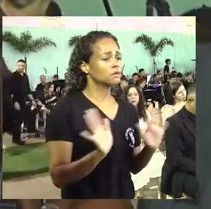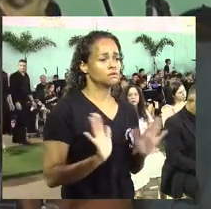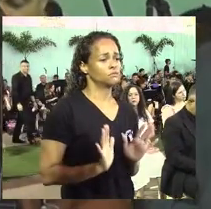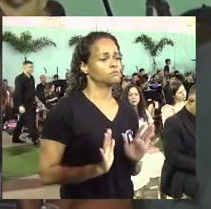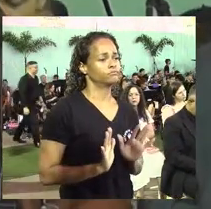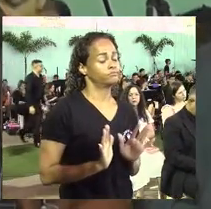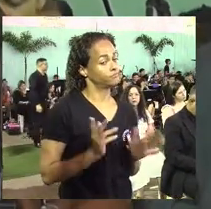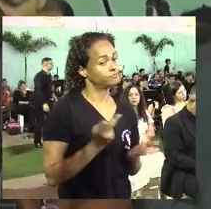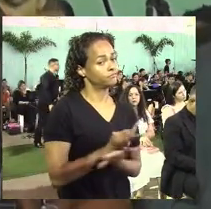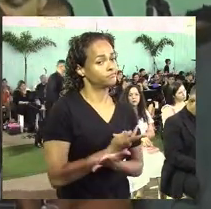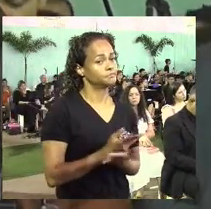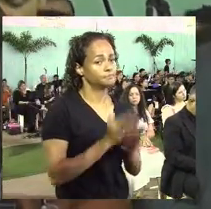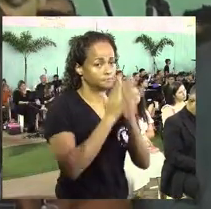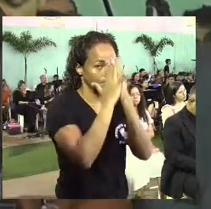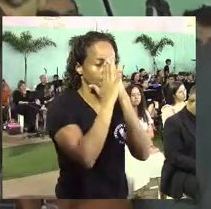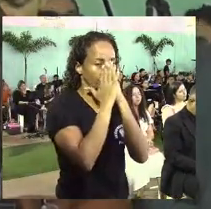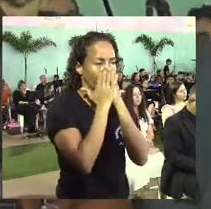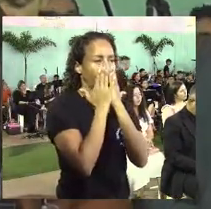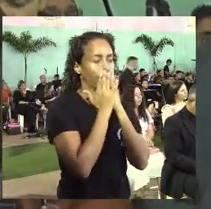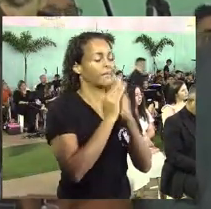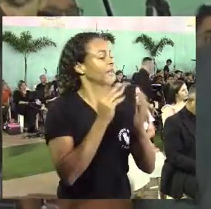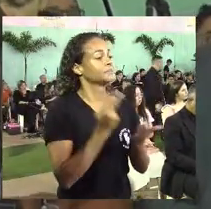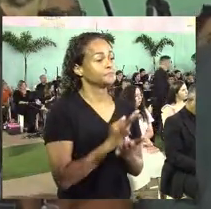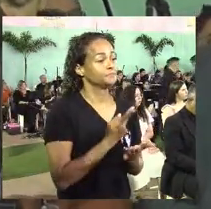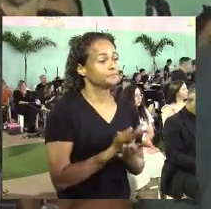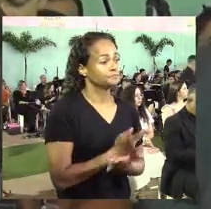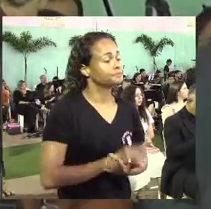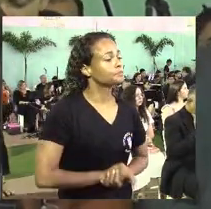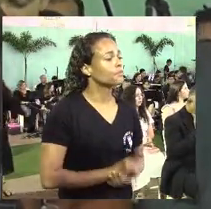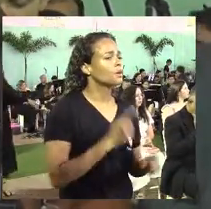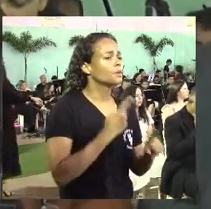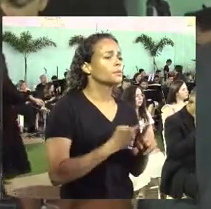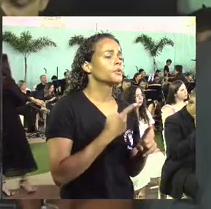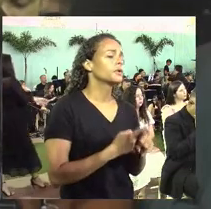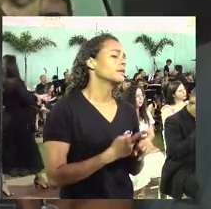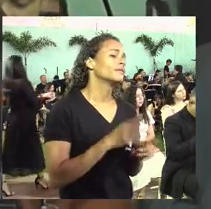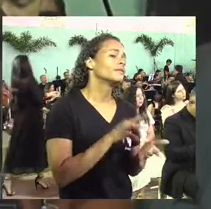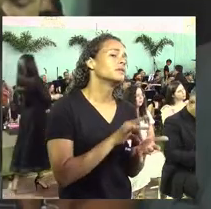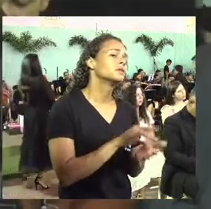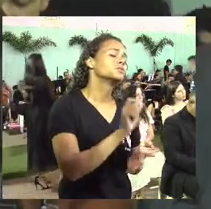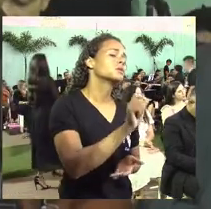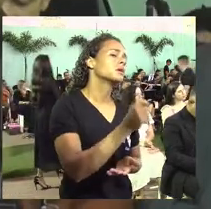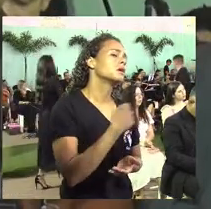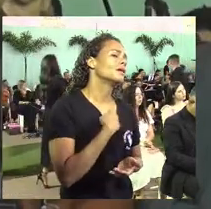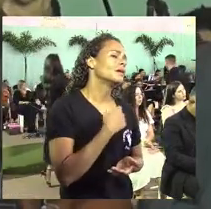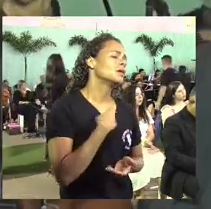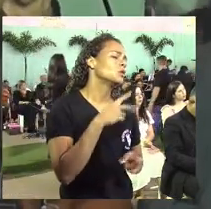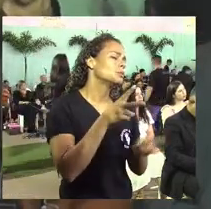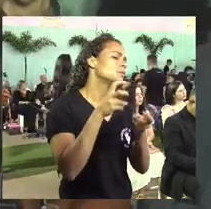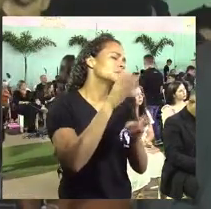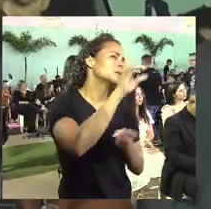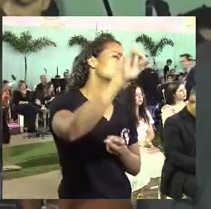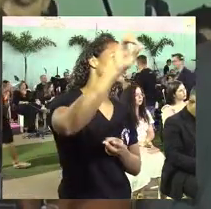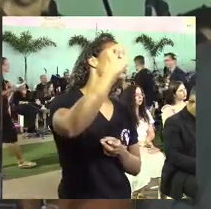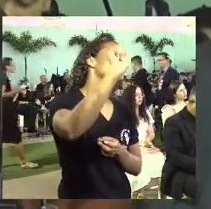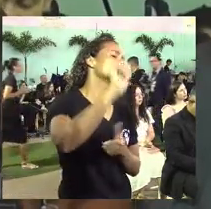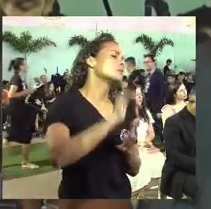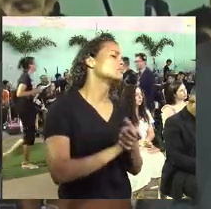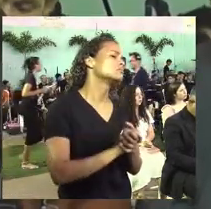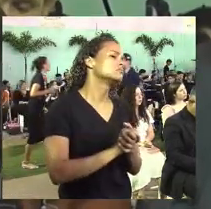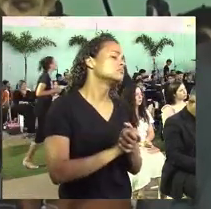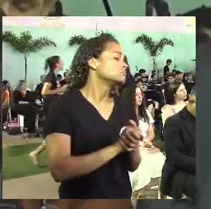adorar a Deus vai dar errado vai dar errado porque na verdade eu vejo a circunstâncias